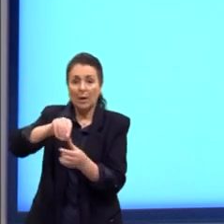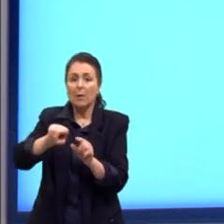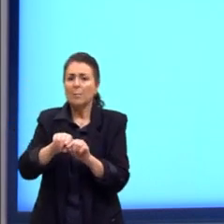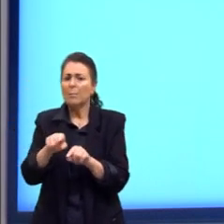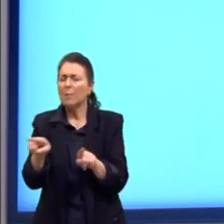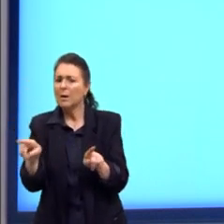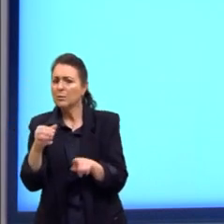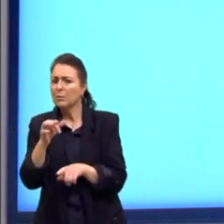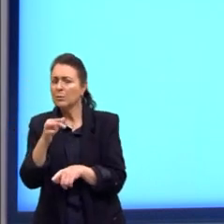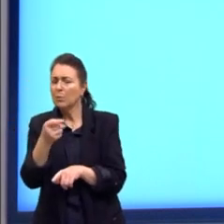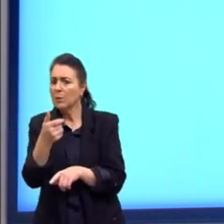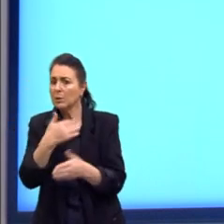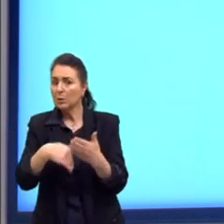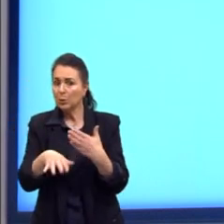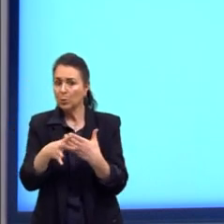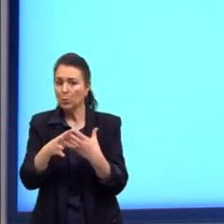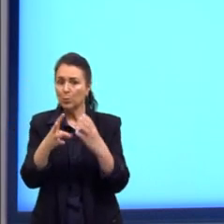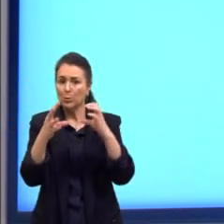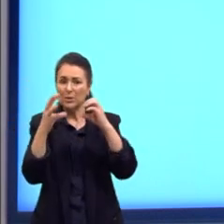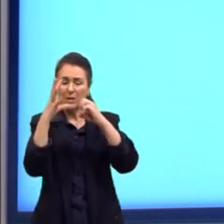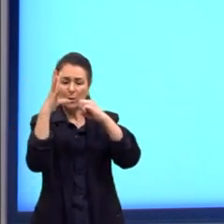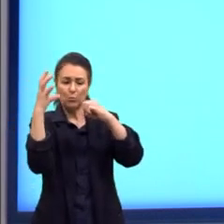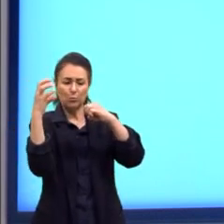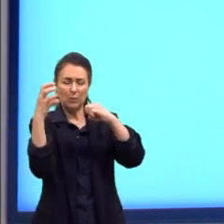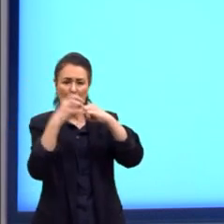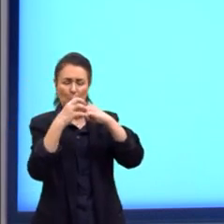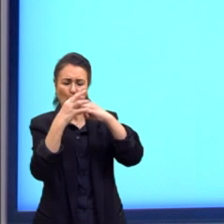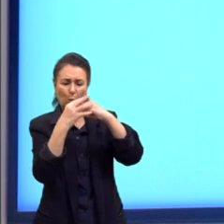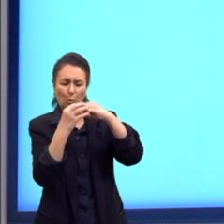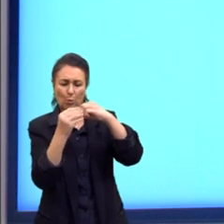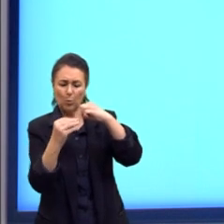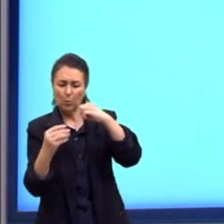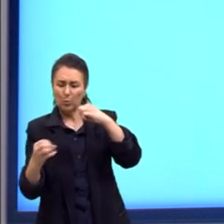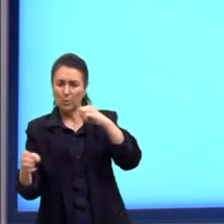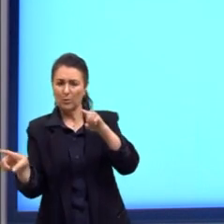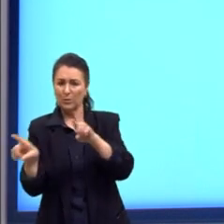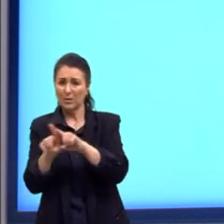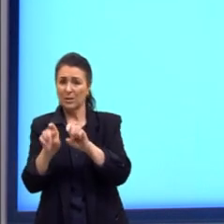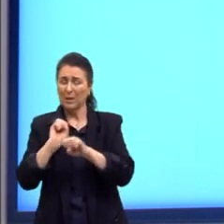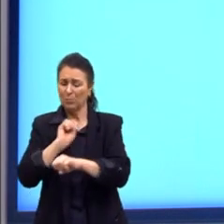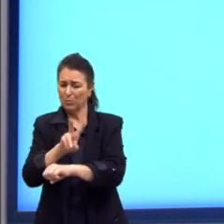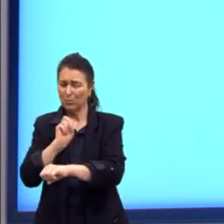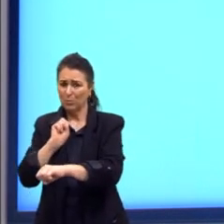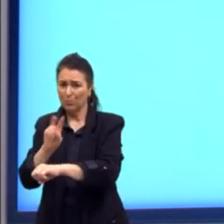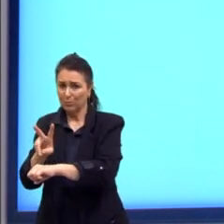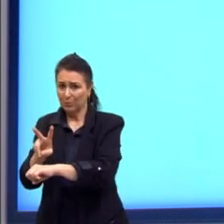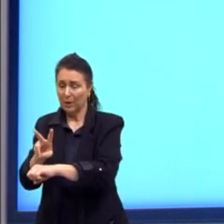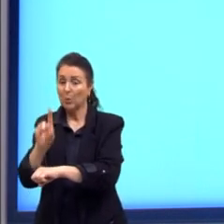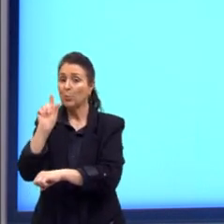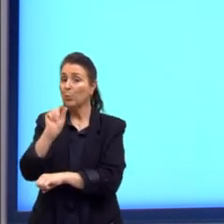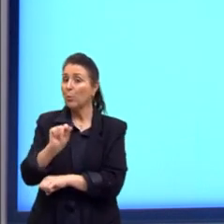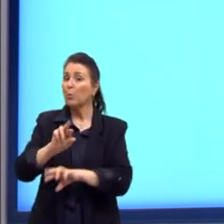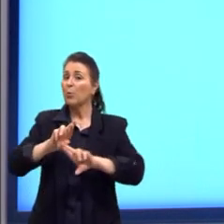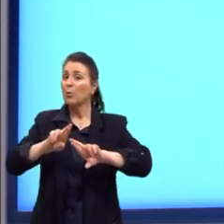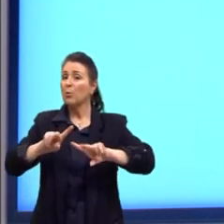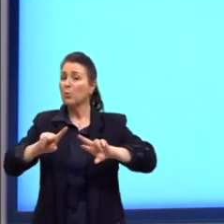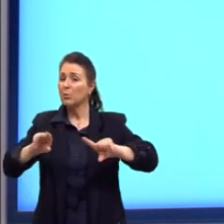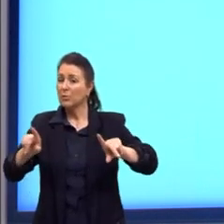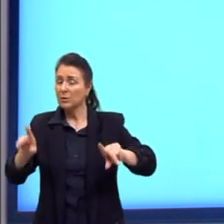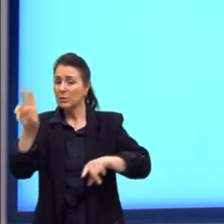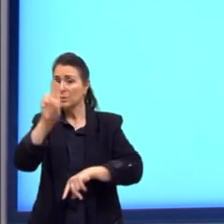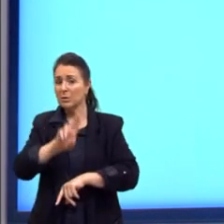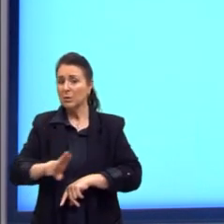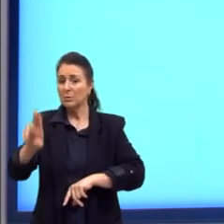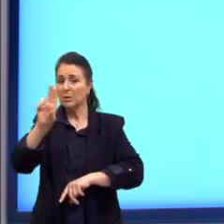fenóis eles são corrosivos e tóxicos Então as aplicações eles um pouquinho diferente eles são aplicados na fábrica